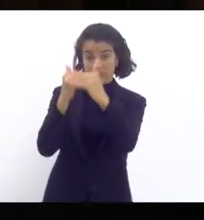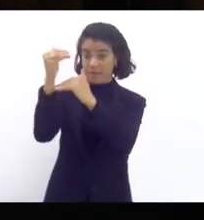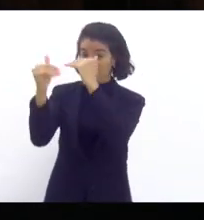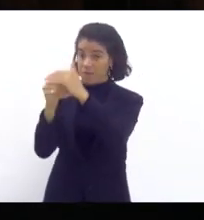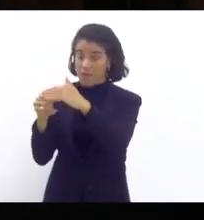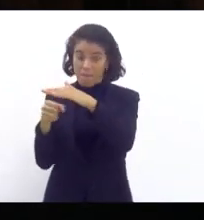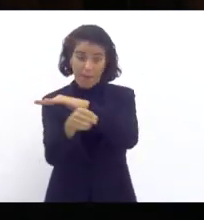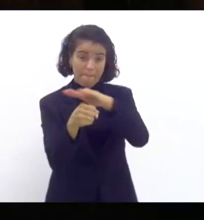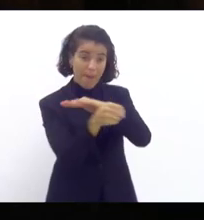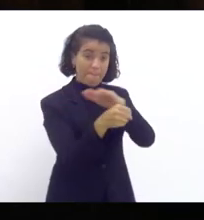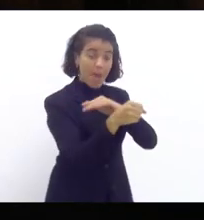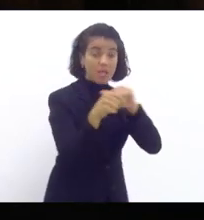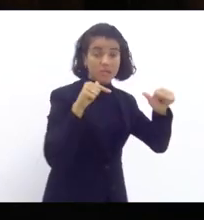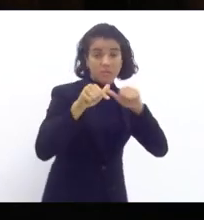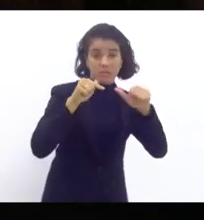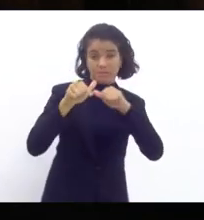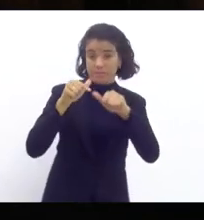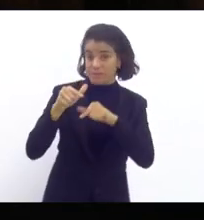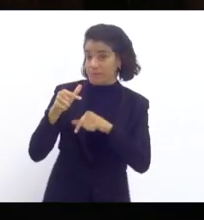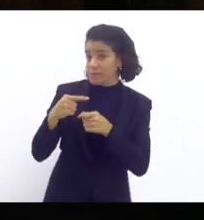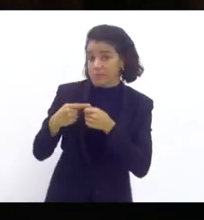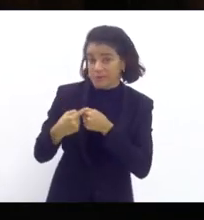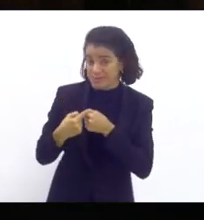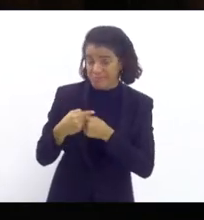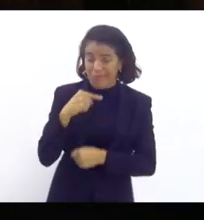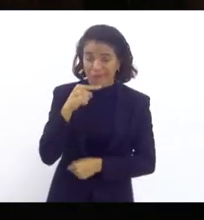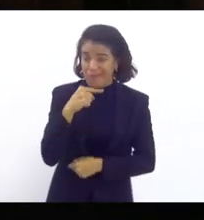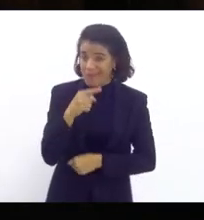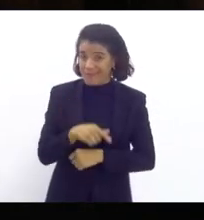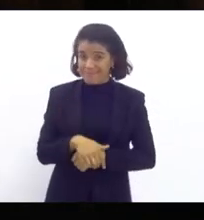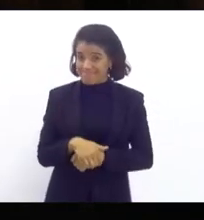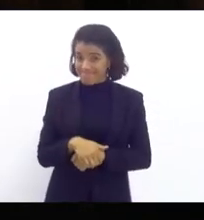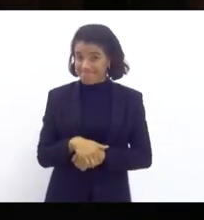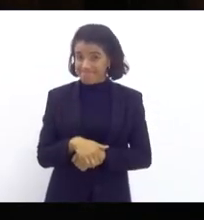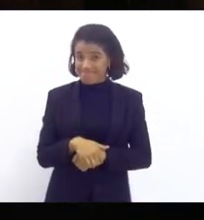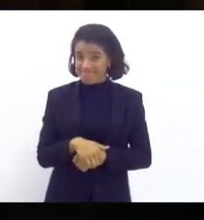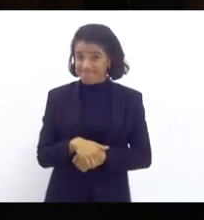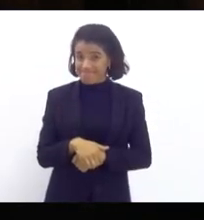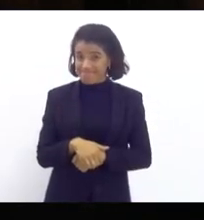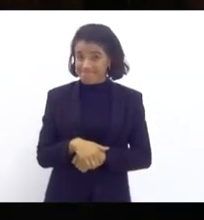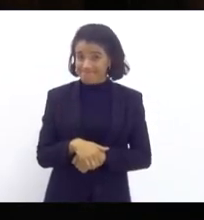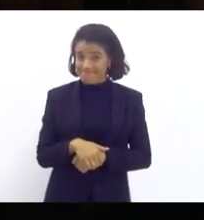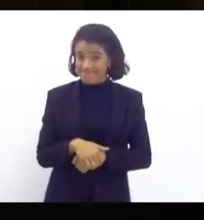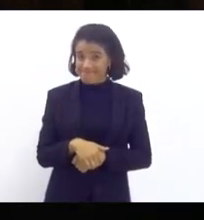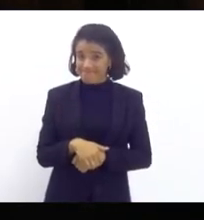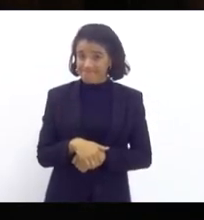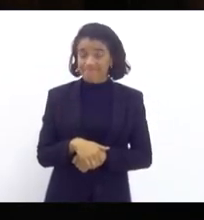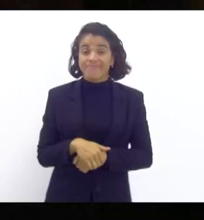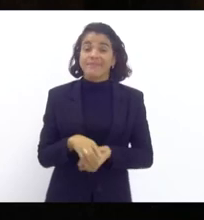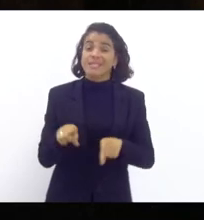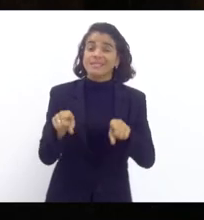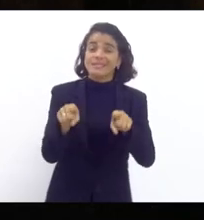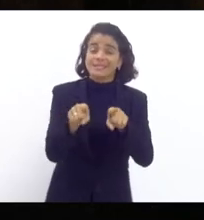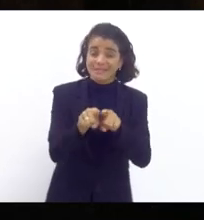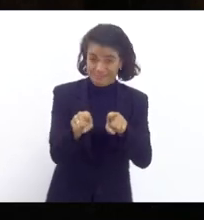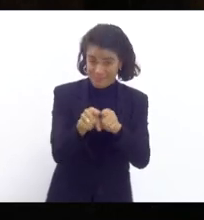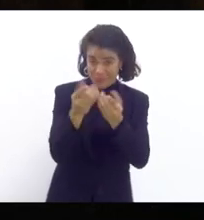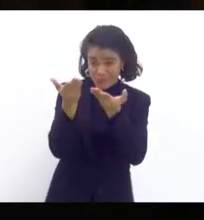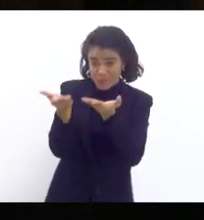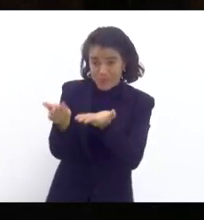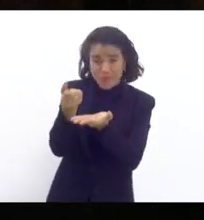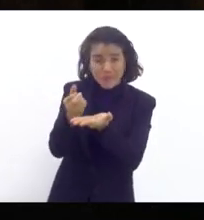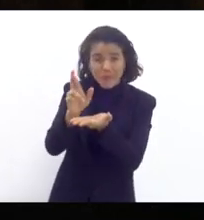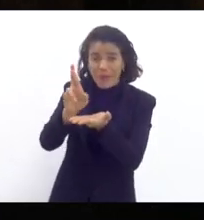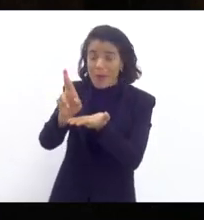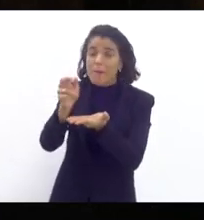gerar emprego no seu município. Não adianta. E, além disso, o senhor tinha